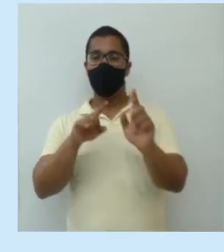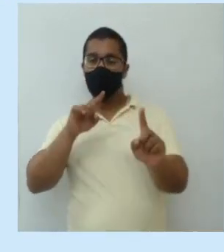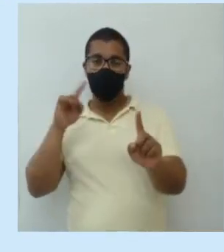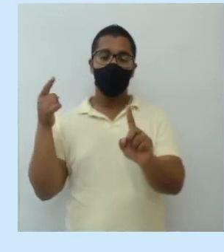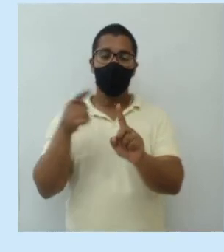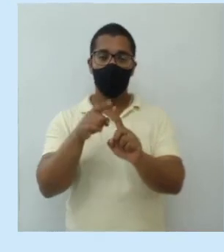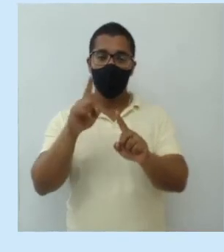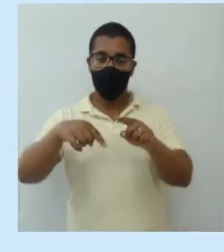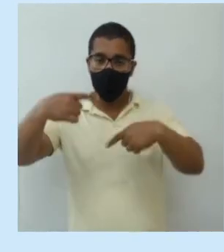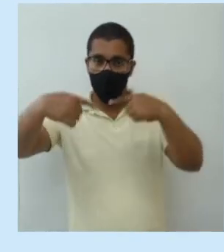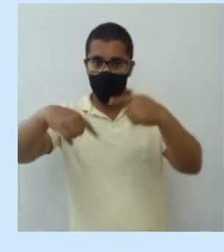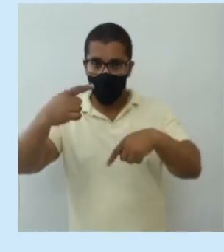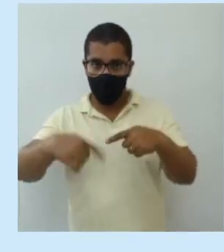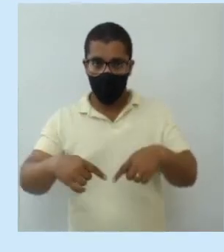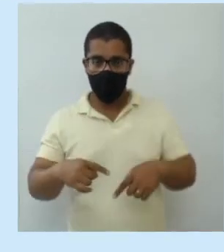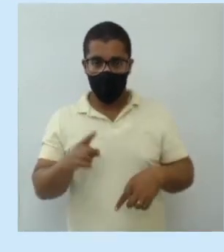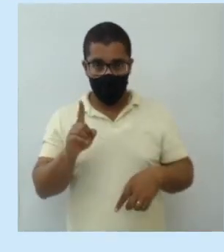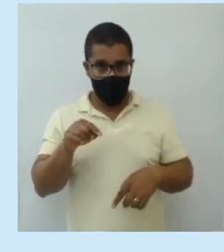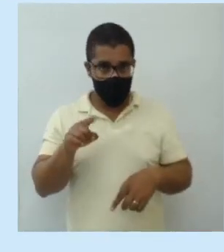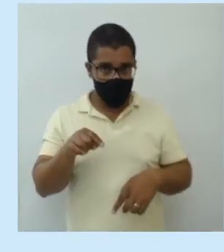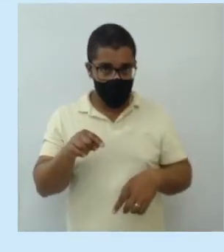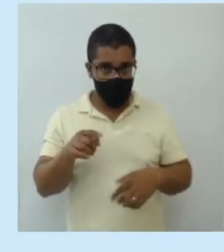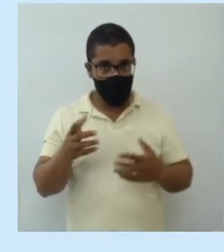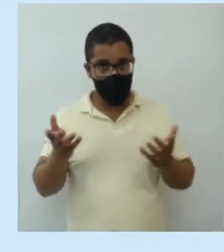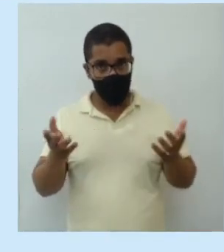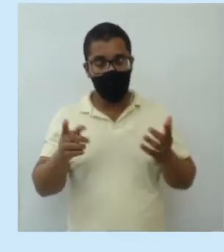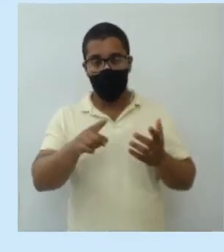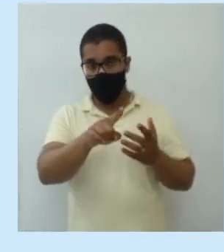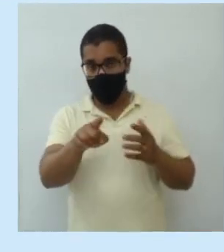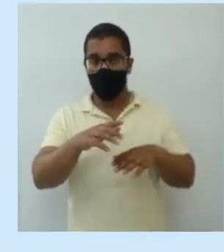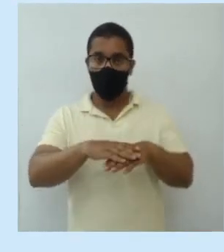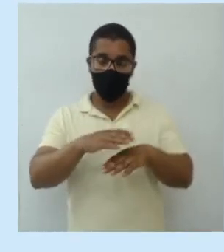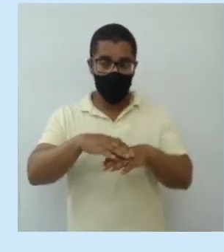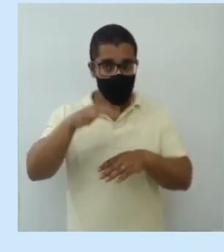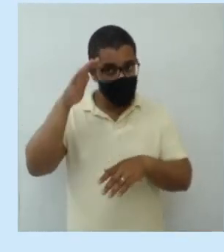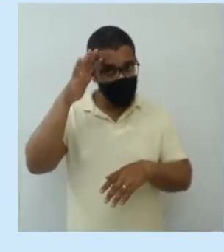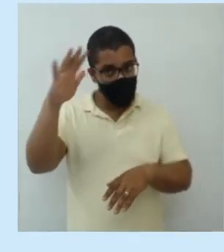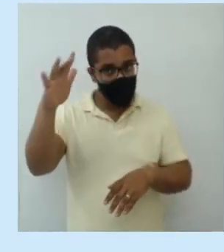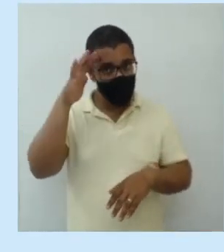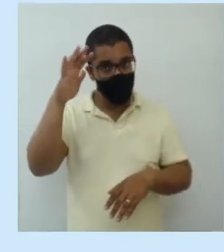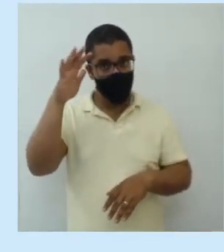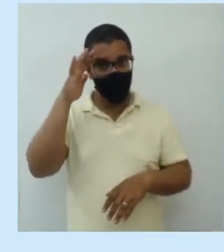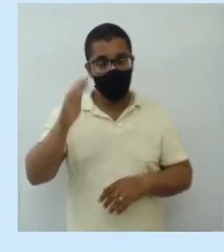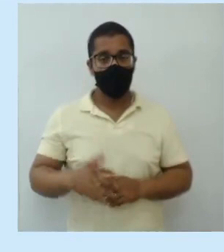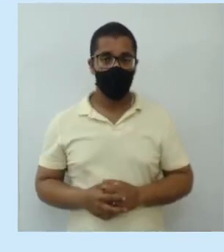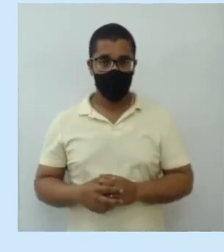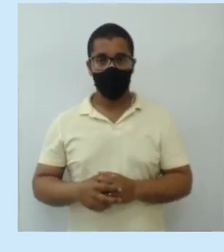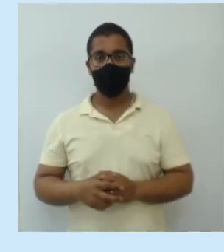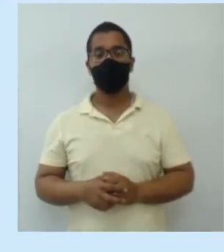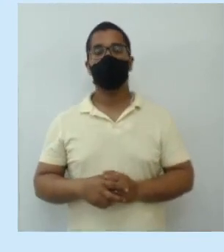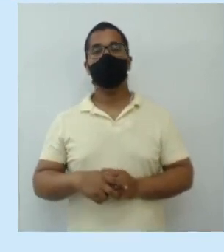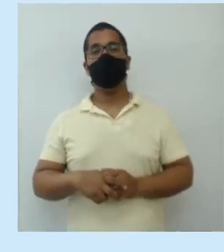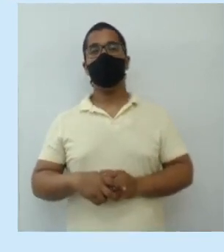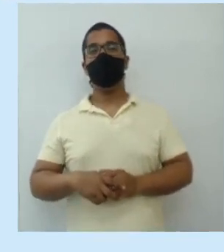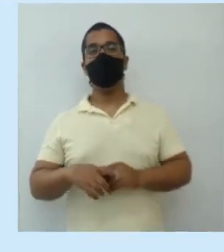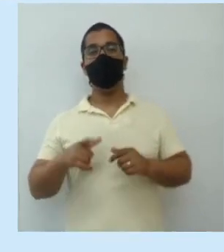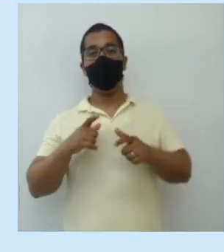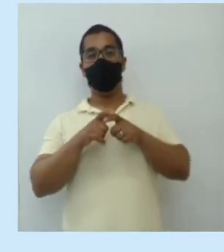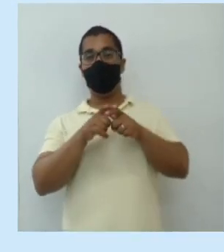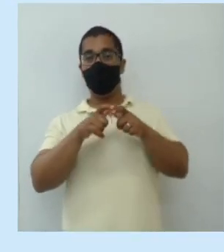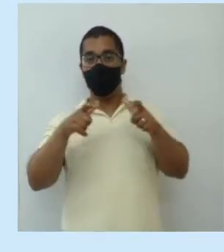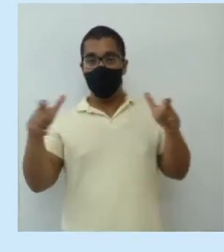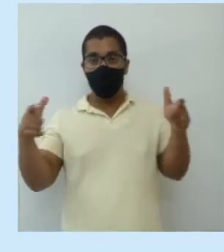luta política. Será que eles vão ter esse objetivo? Também vou deixar esse para vocês pensarem um pouco mais. Ampliar